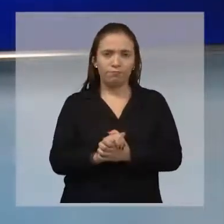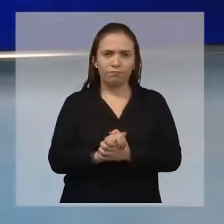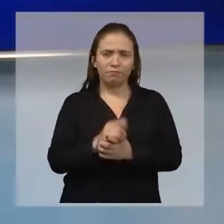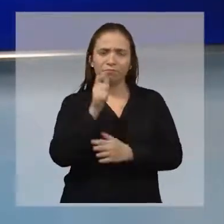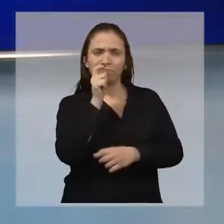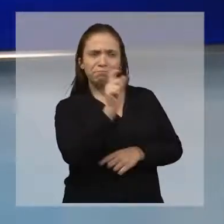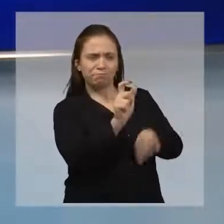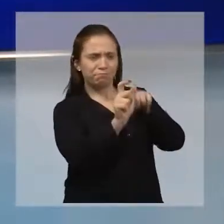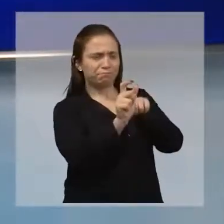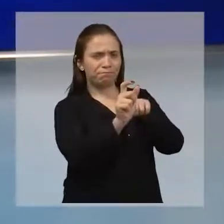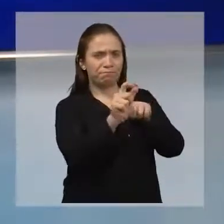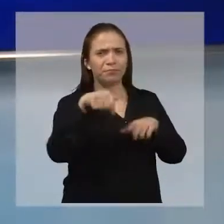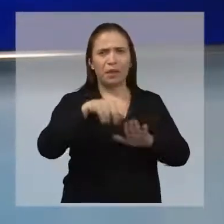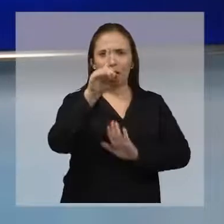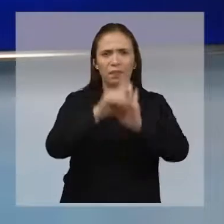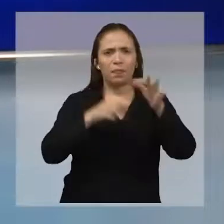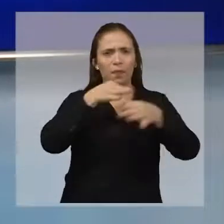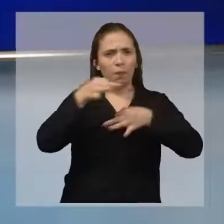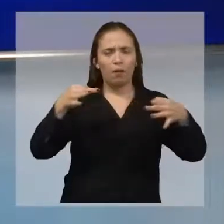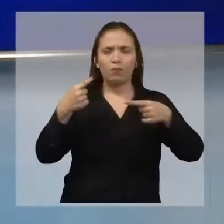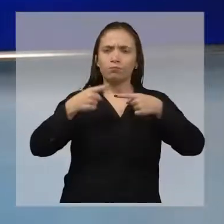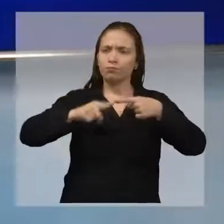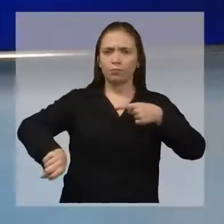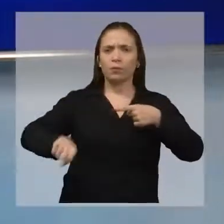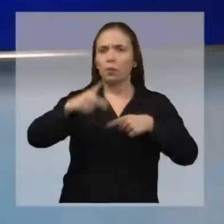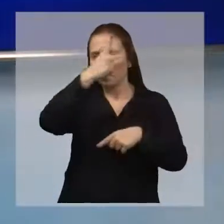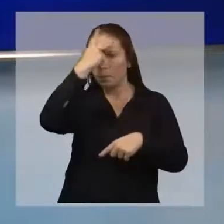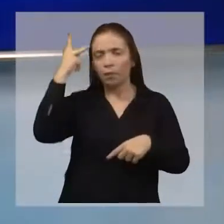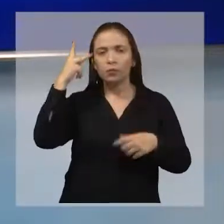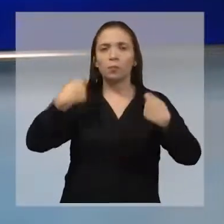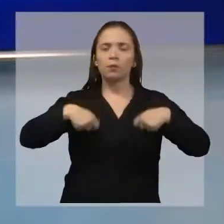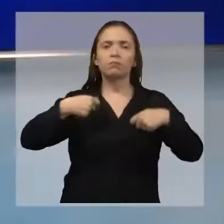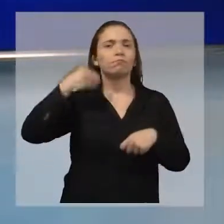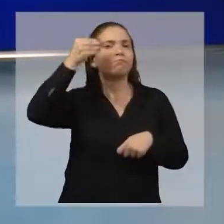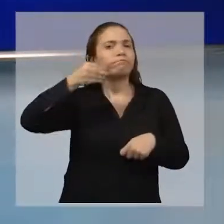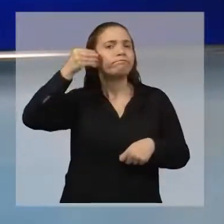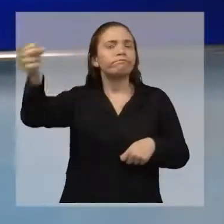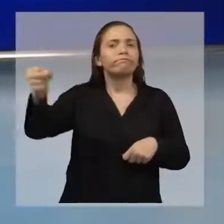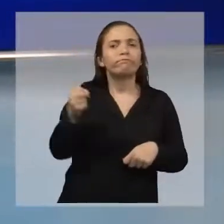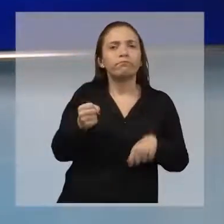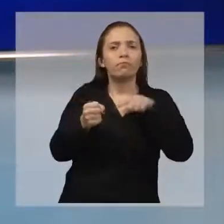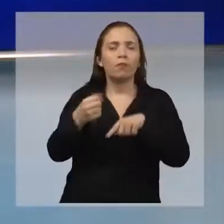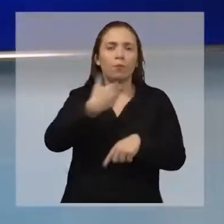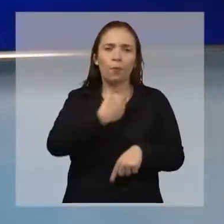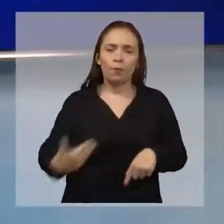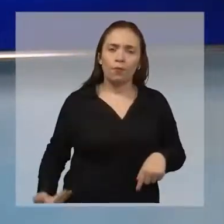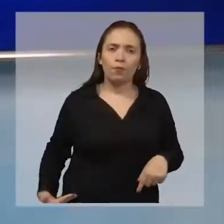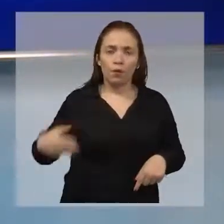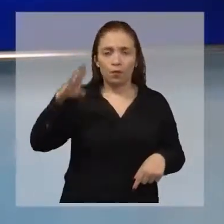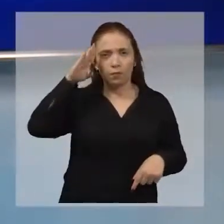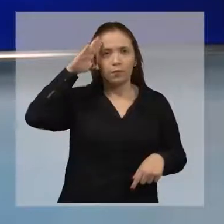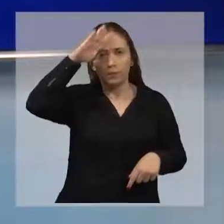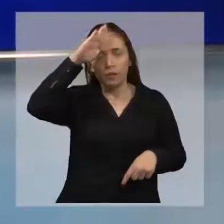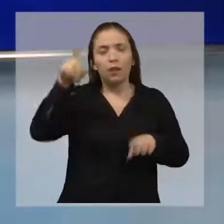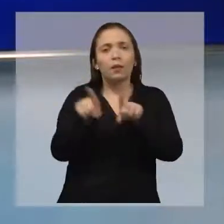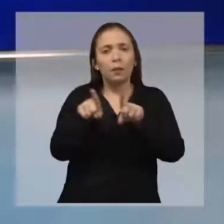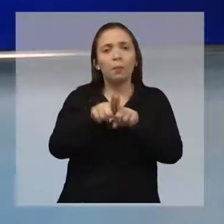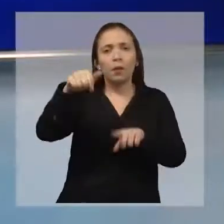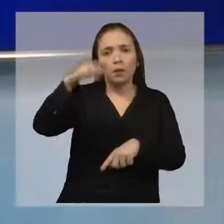brasileira não é para amadores. É para discutirmos os vários aspectos do governo Bolsonaro, da democracia